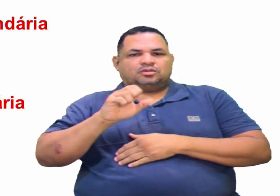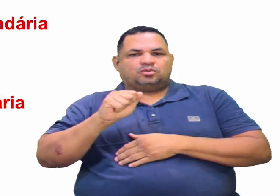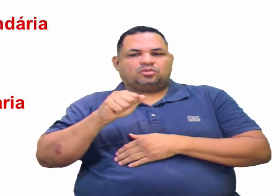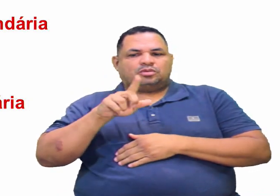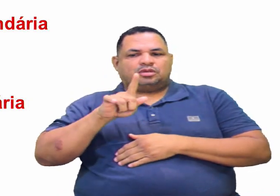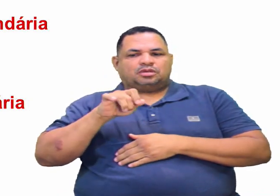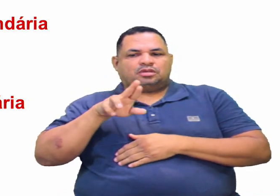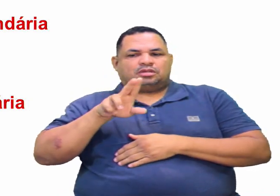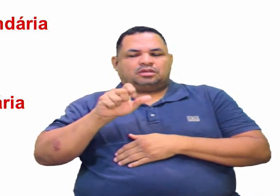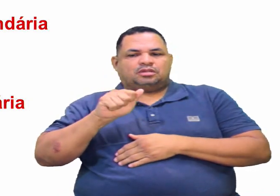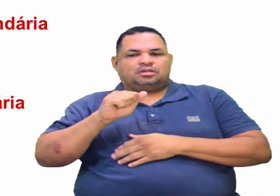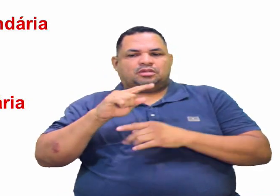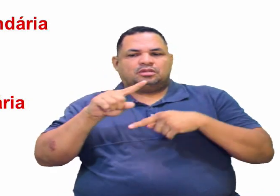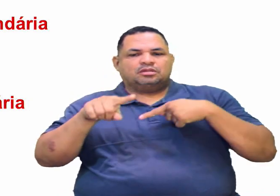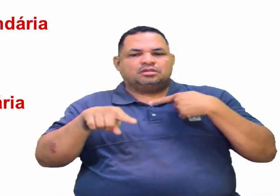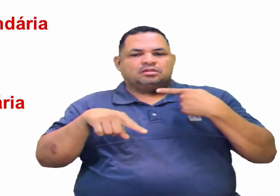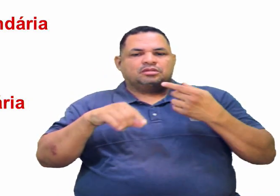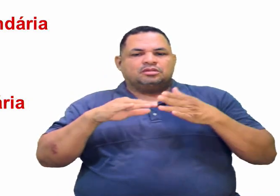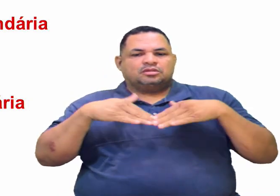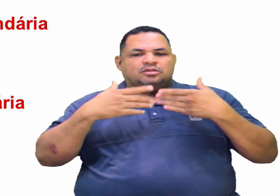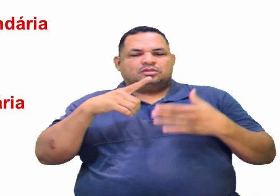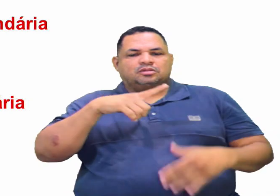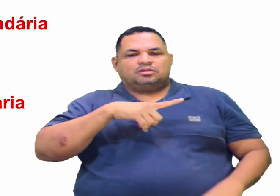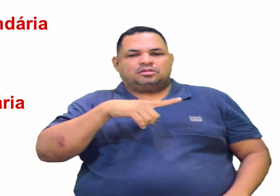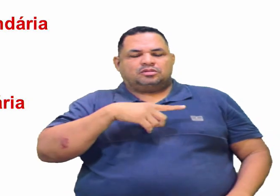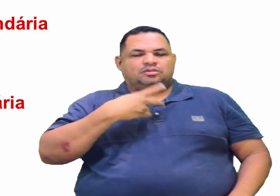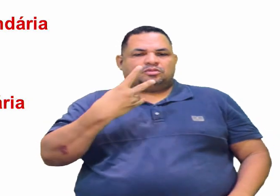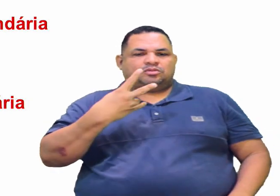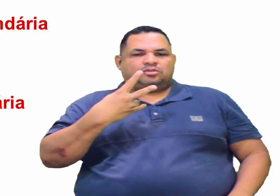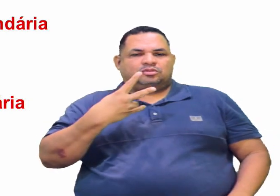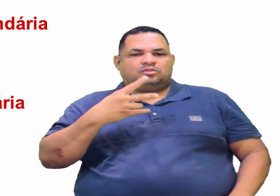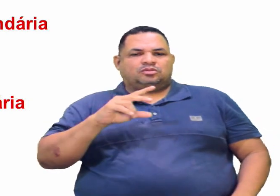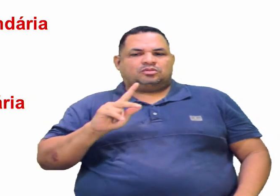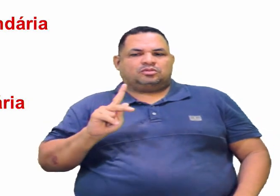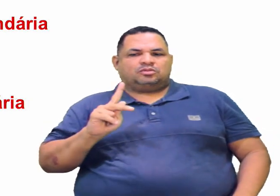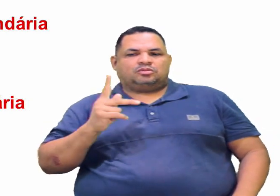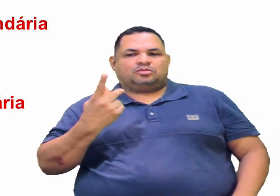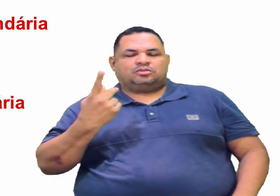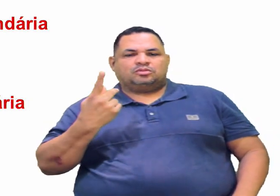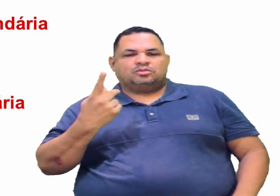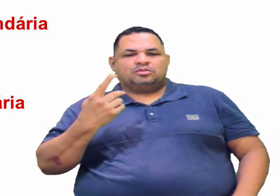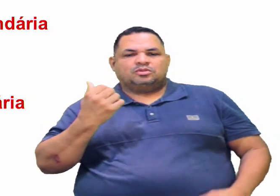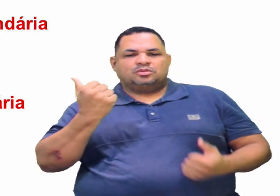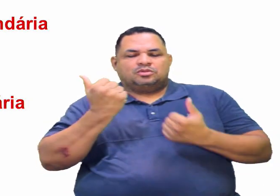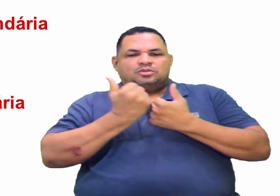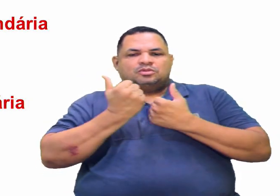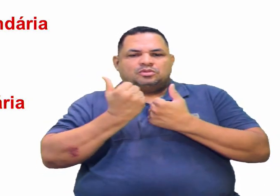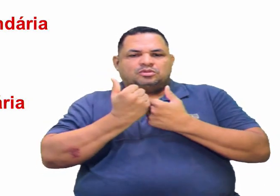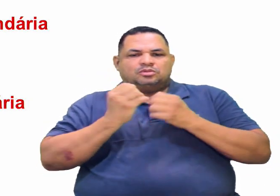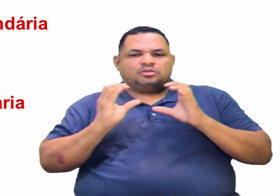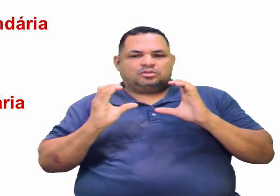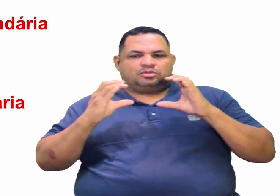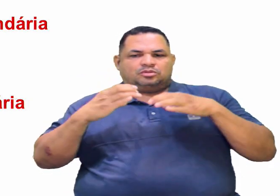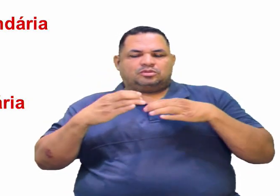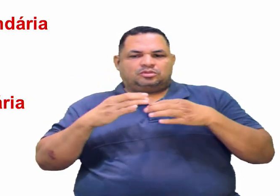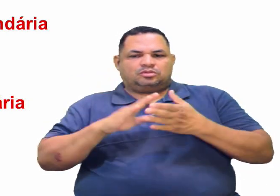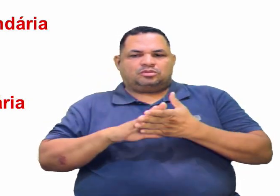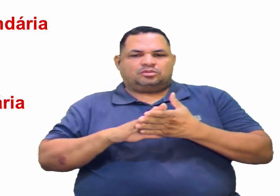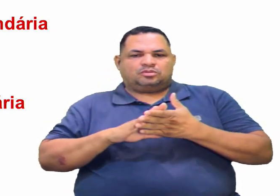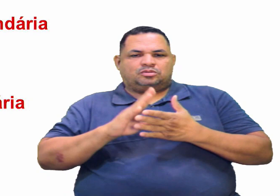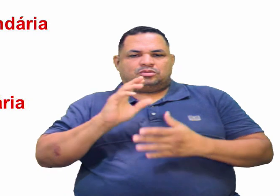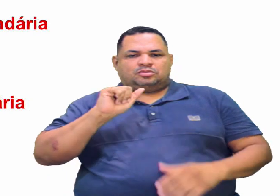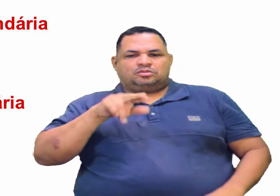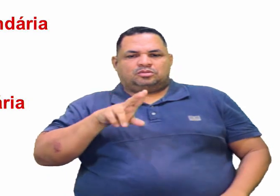arila. Aminas secundárias é quando nós temos 2 dos hidrogênios substituídos por esses grupos. E